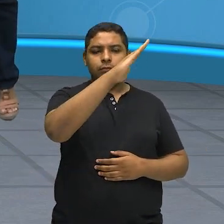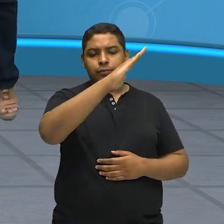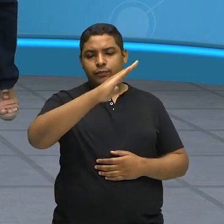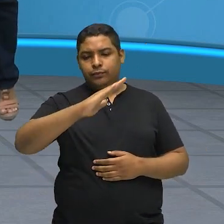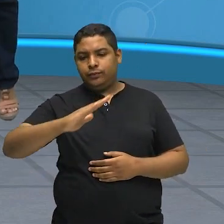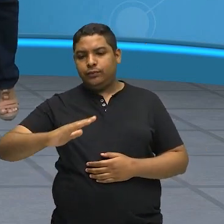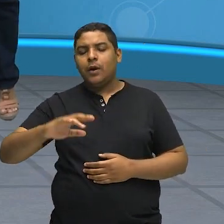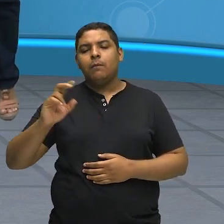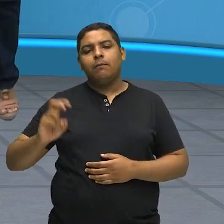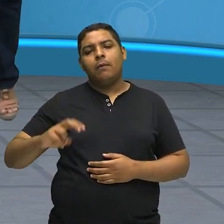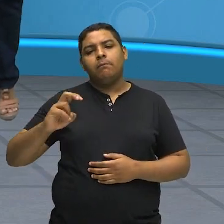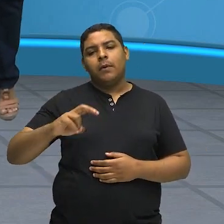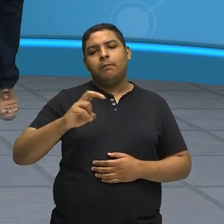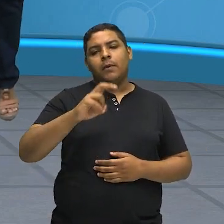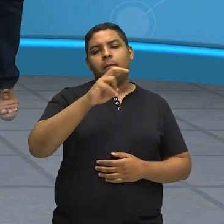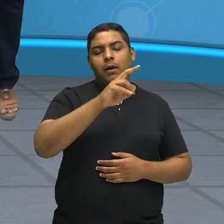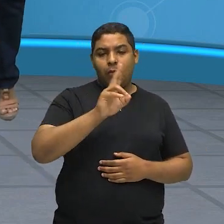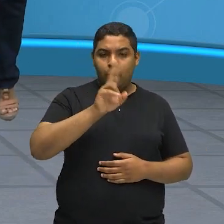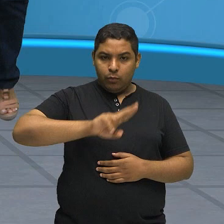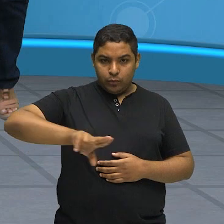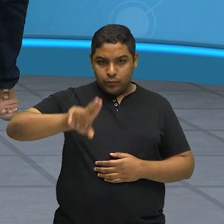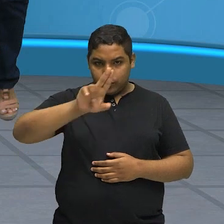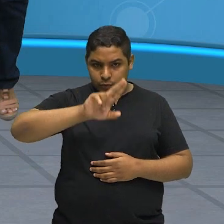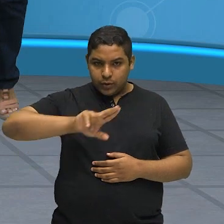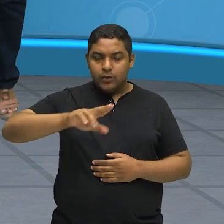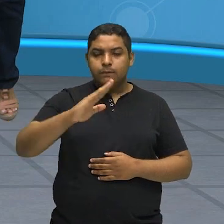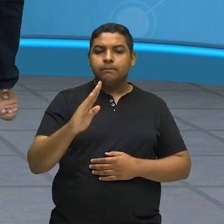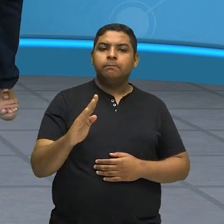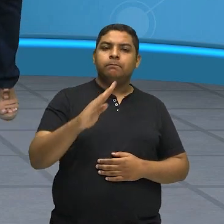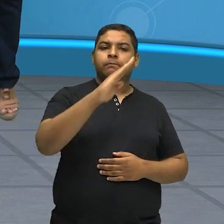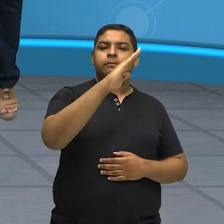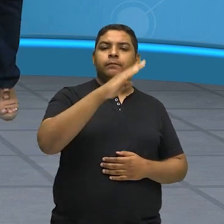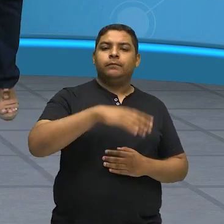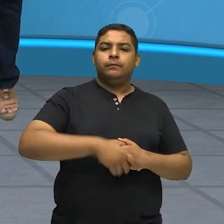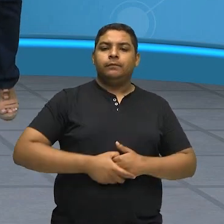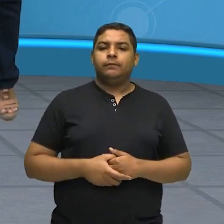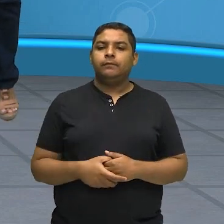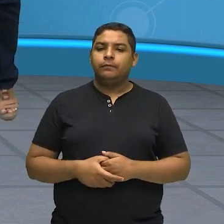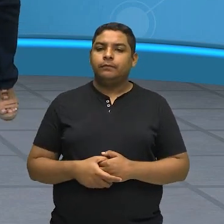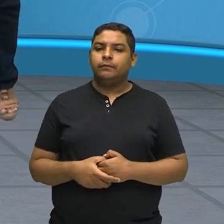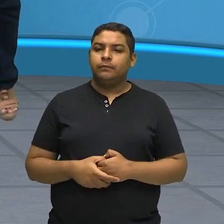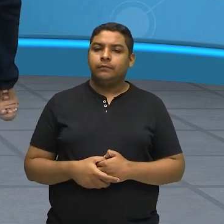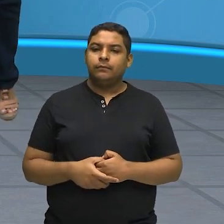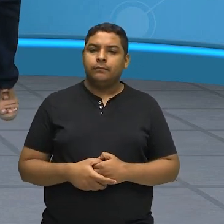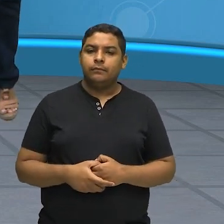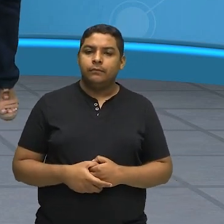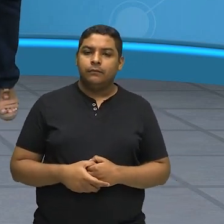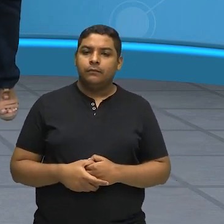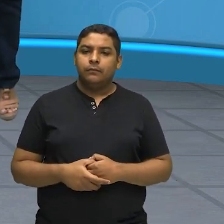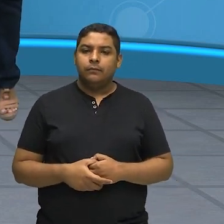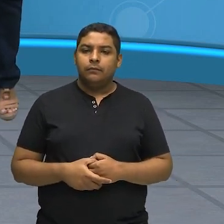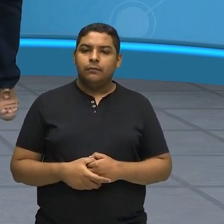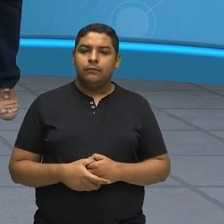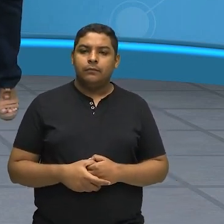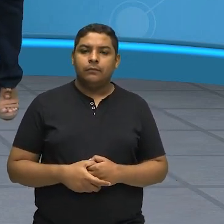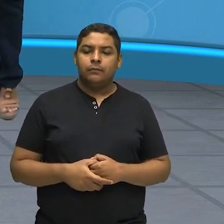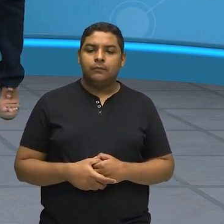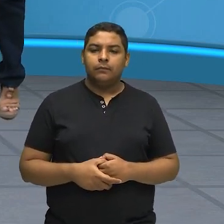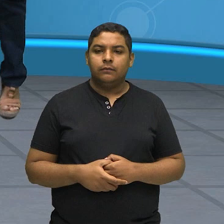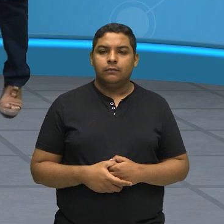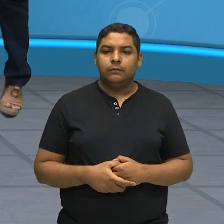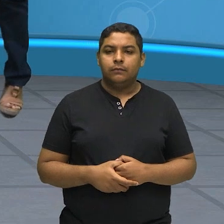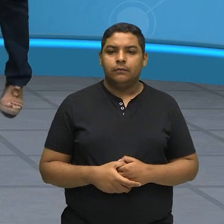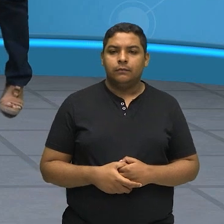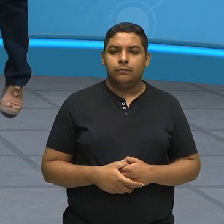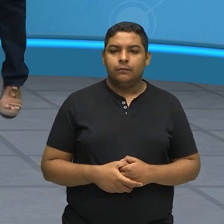uma escada, então você utiliza muito a linha inclinada. Então, nós vimos a linha, né, a classificação quanto